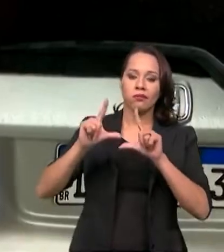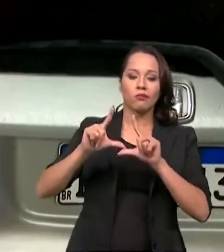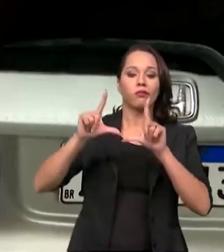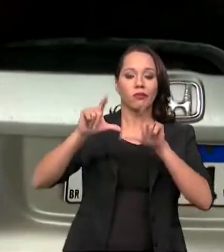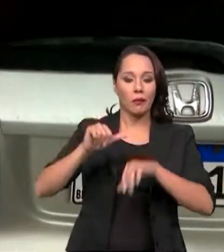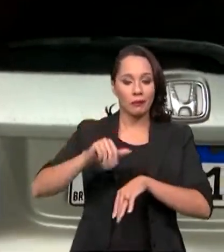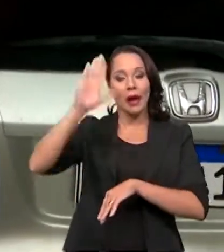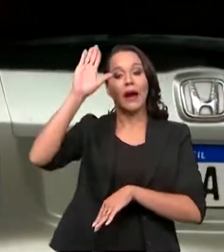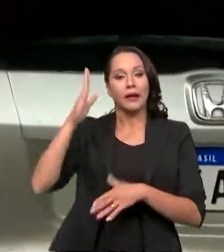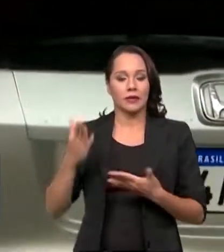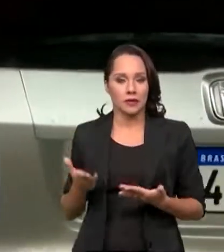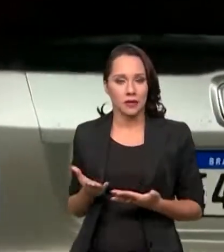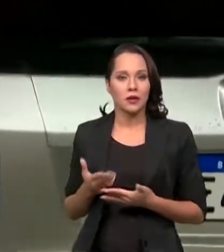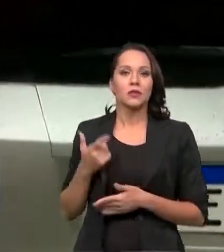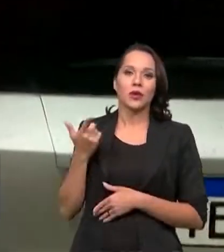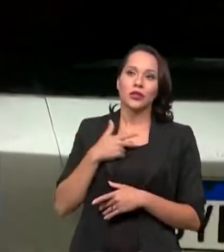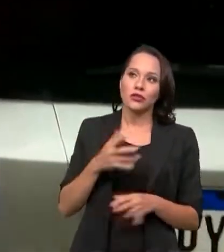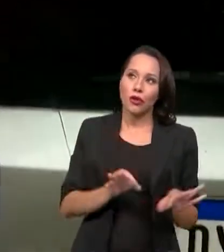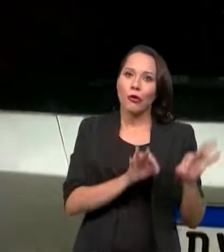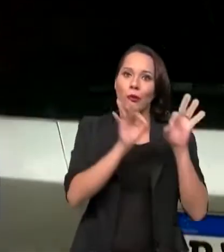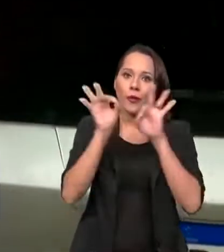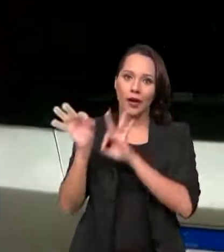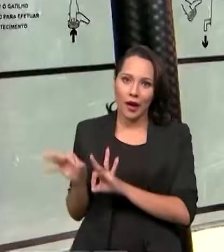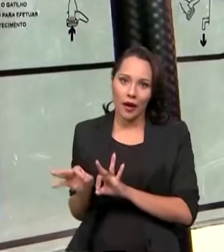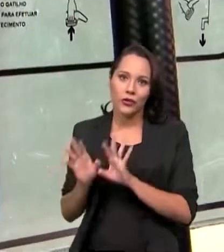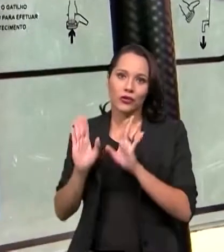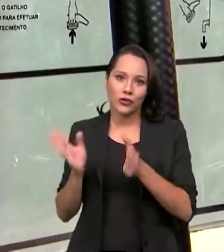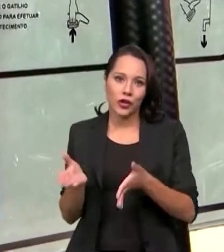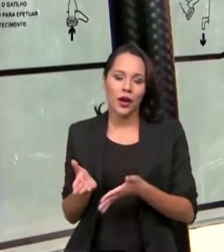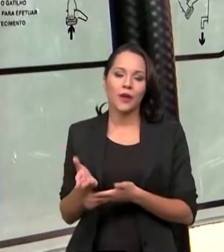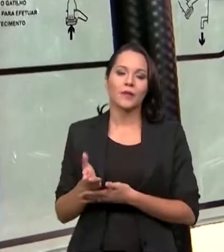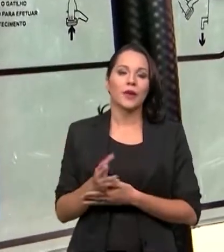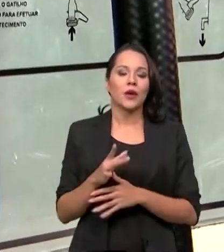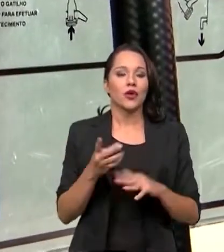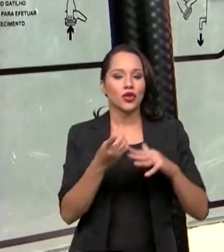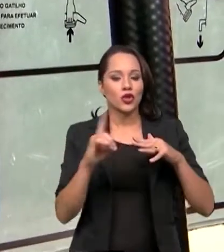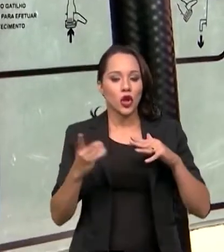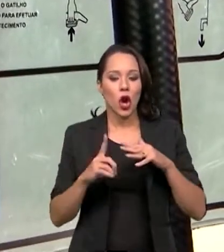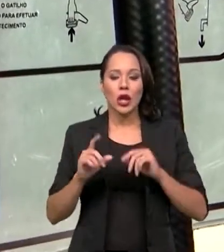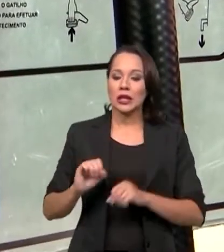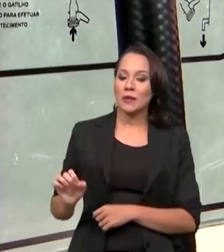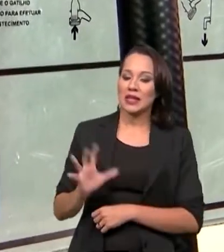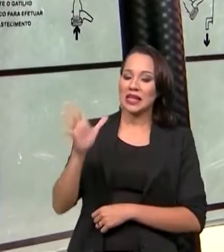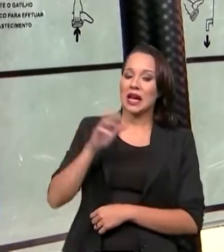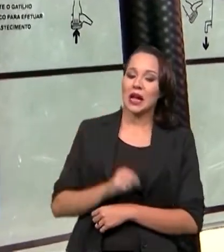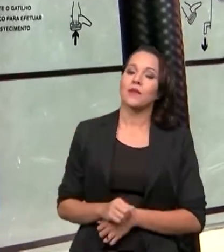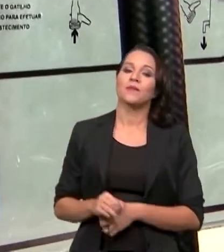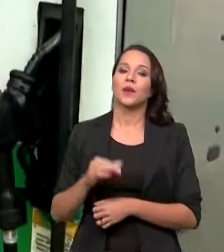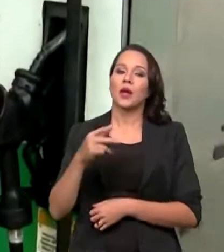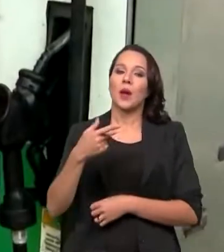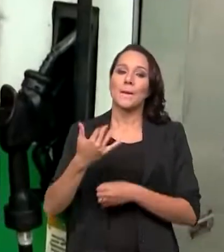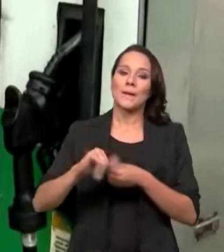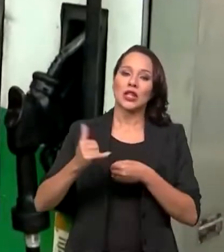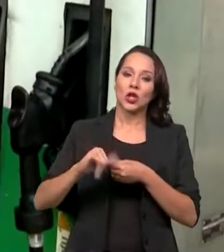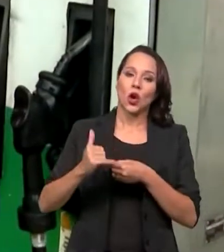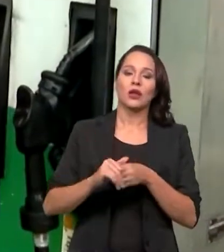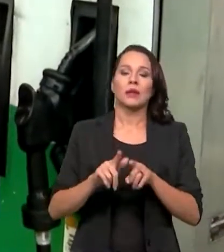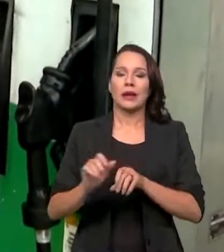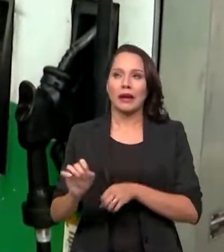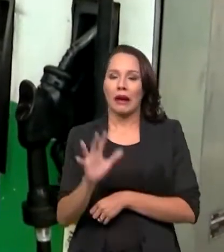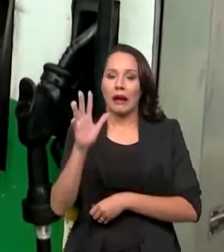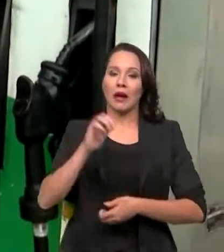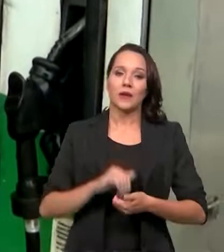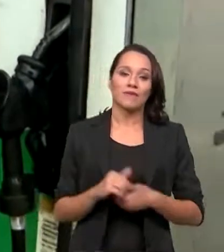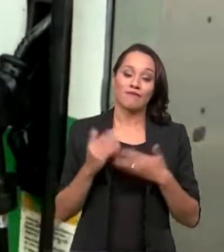subir por conta do que a gente tem acompanhado ao longo do dólar que está aumentando, o barril do petróleo que está aumentando. Então